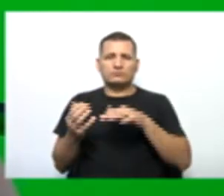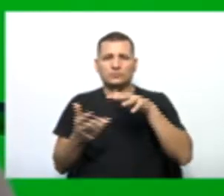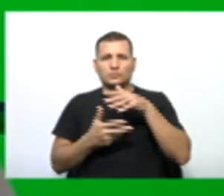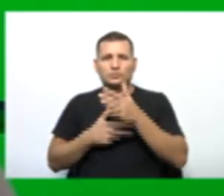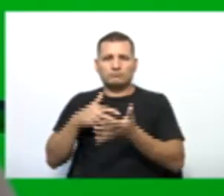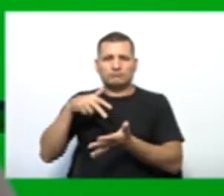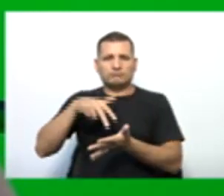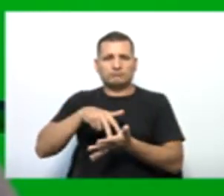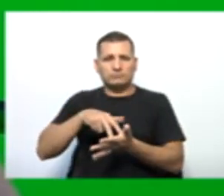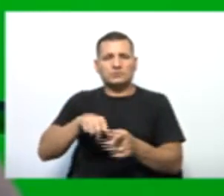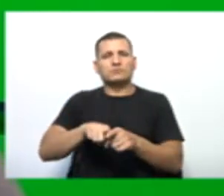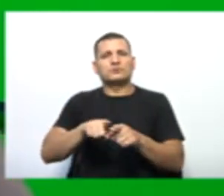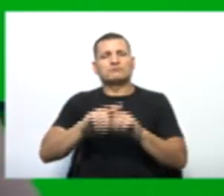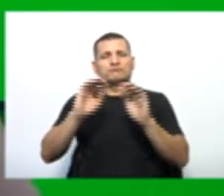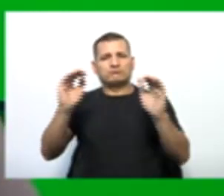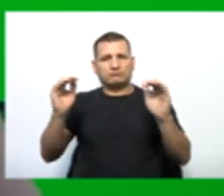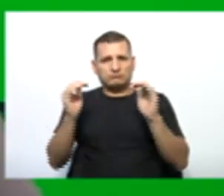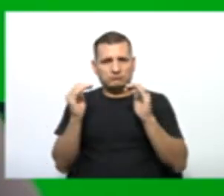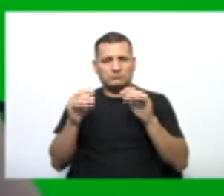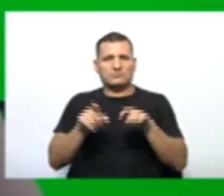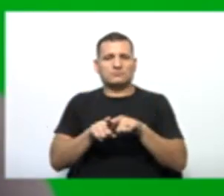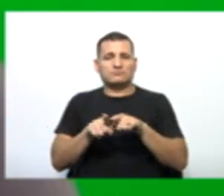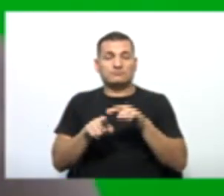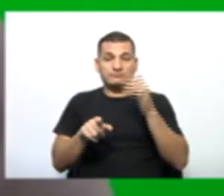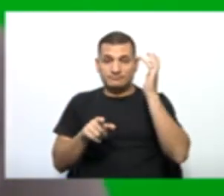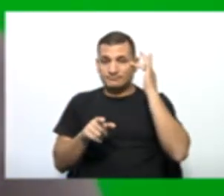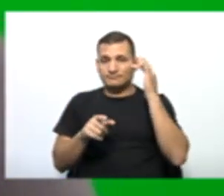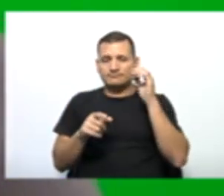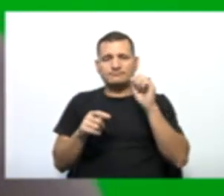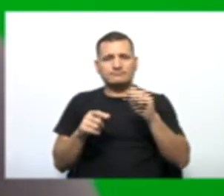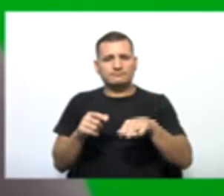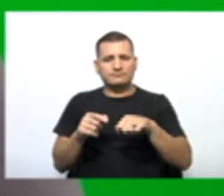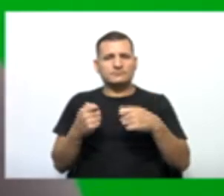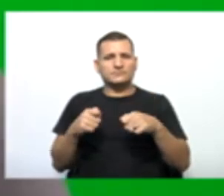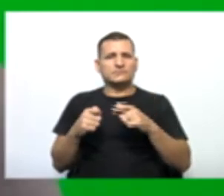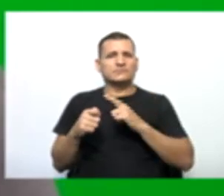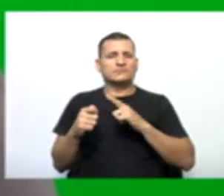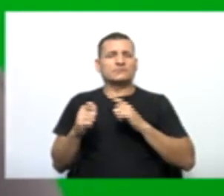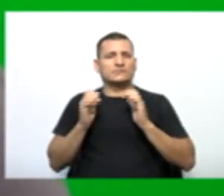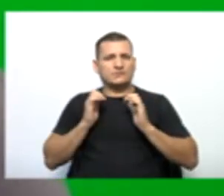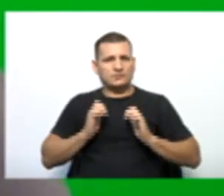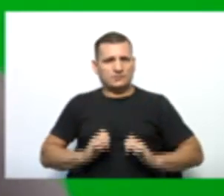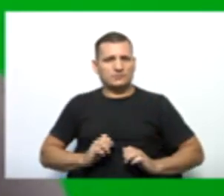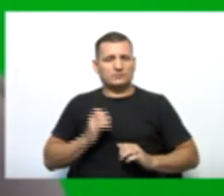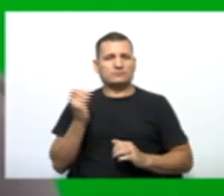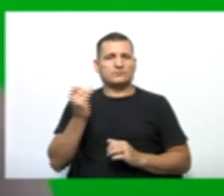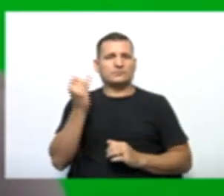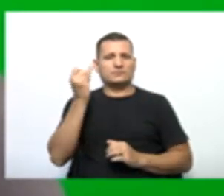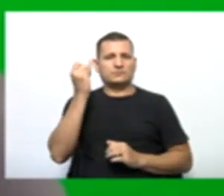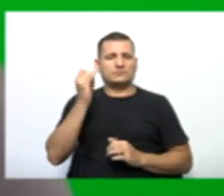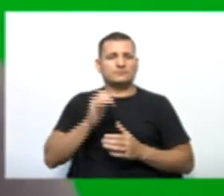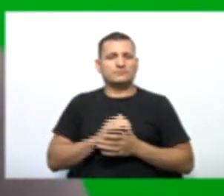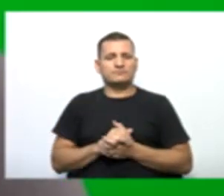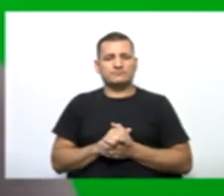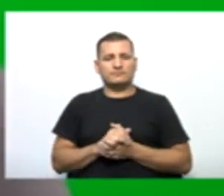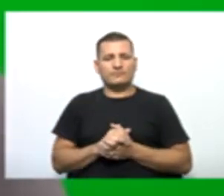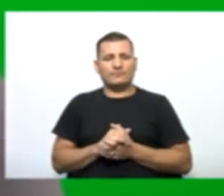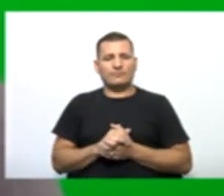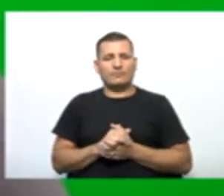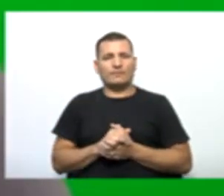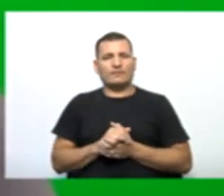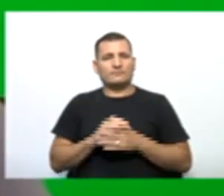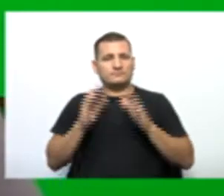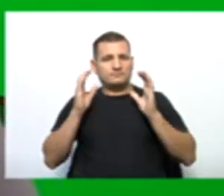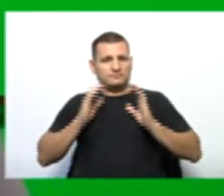exigir respeito disso. Então eu acho que deve haver, e com certeza é super importante você ter essa noção da importância, né, de ser um